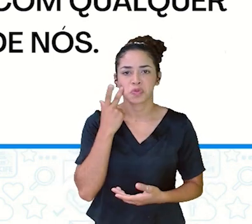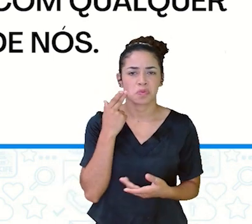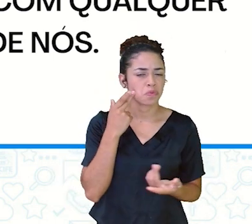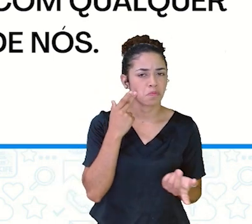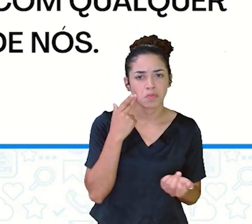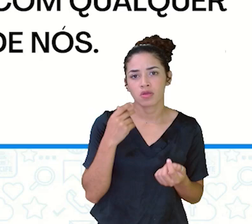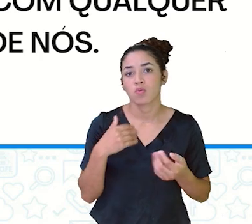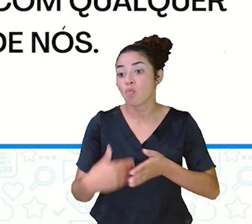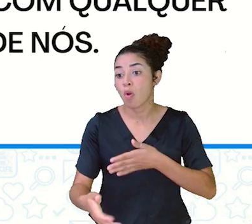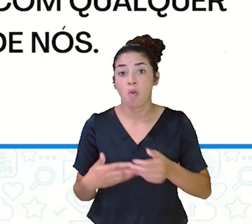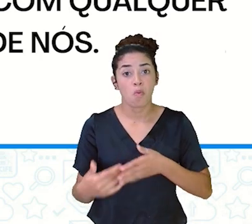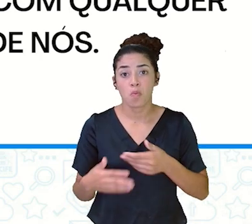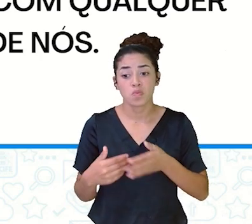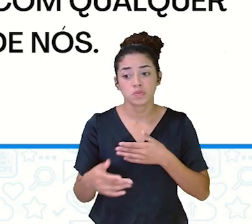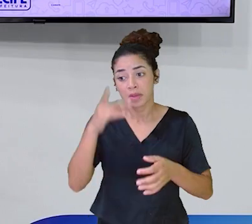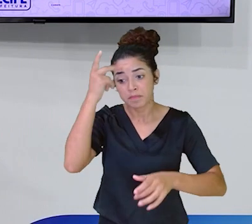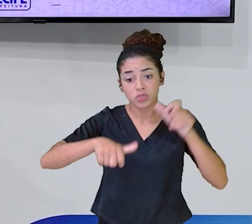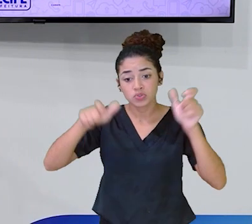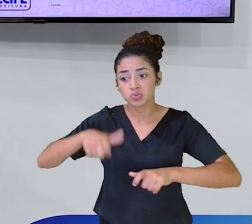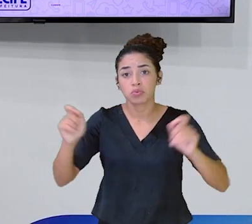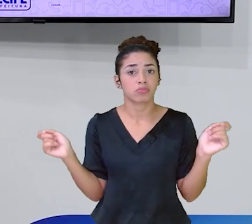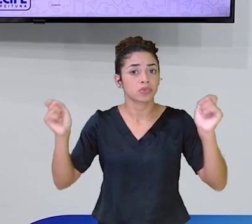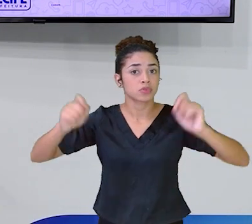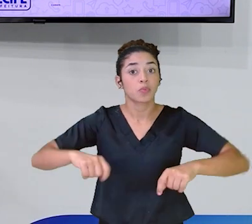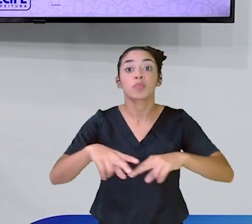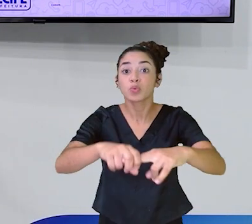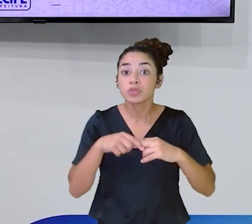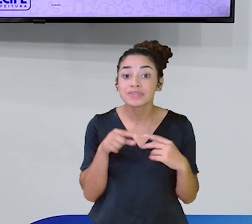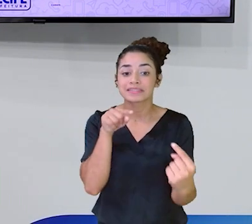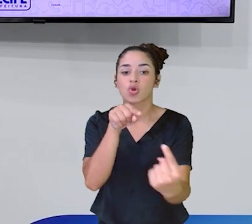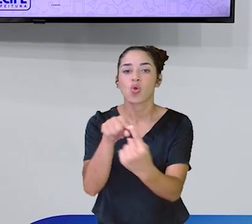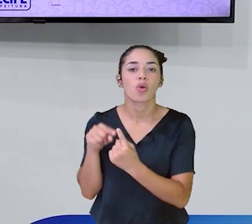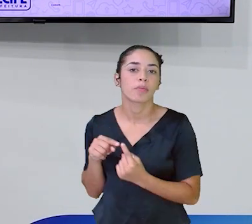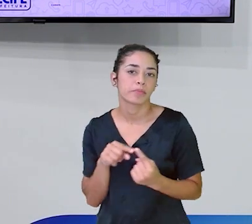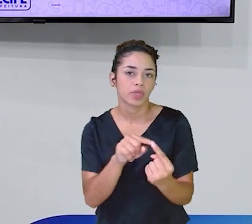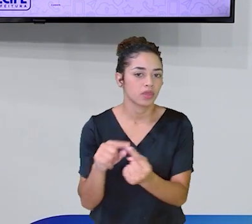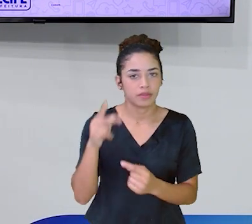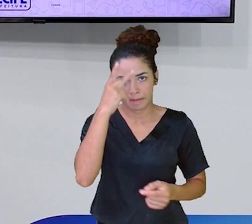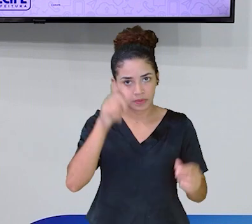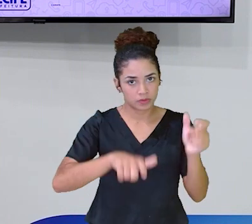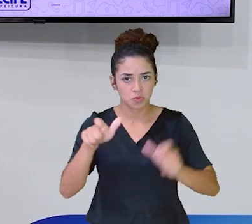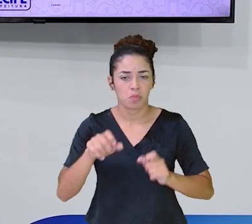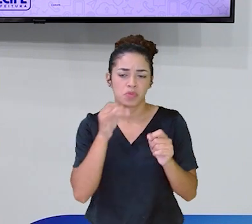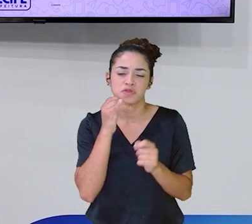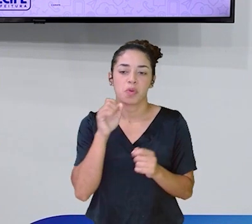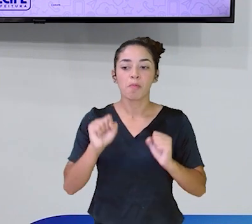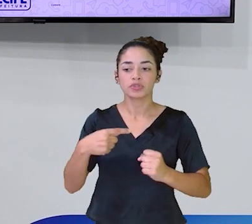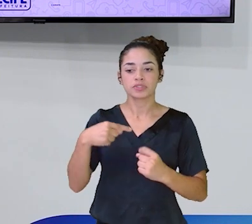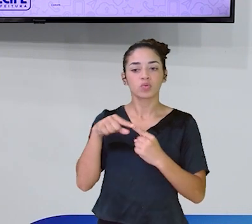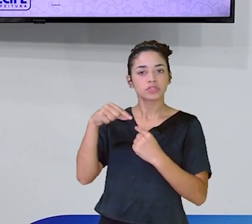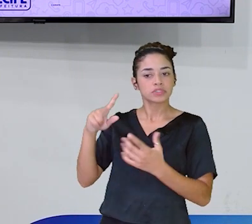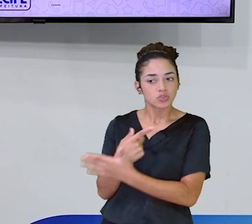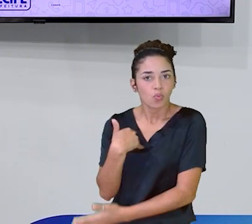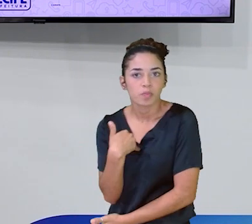com qualquer um de nós. Por isso a identificação é muito importante, porque ou aconteceu com você ou poderá vir